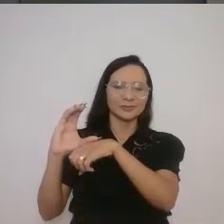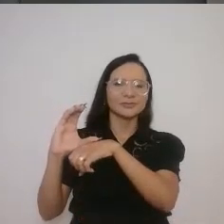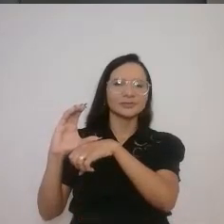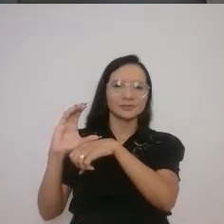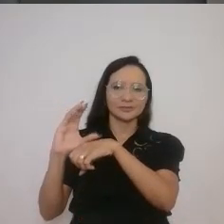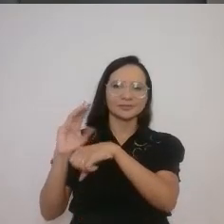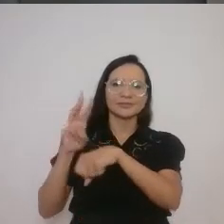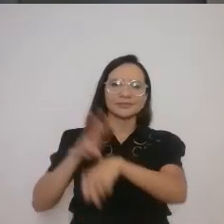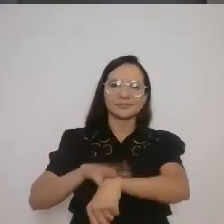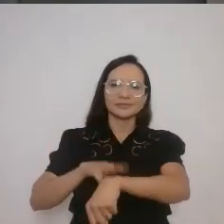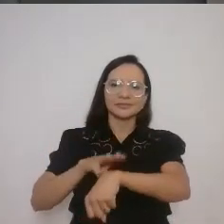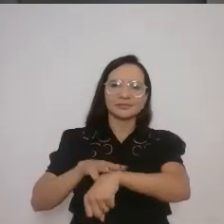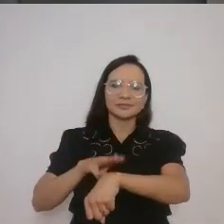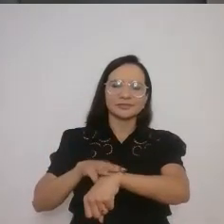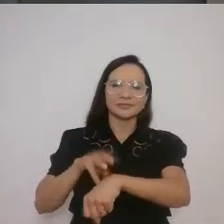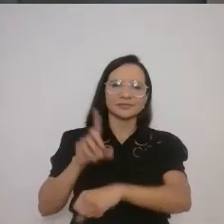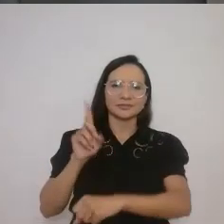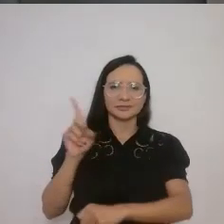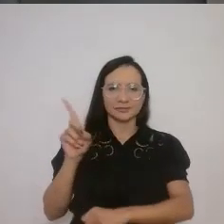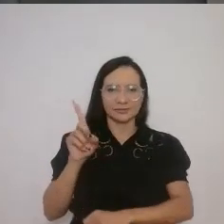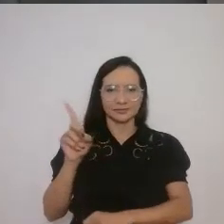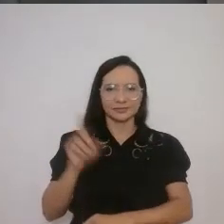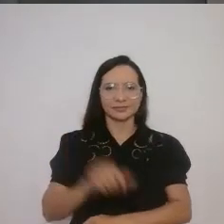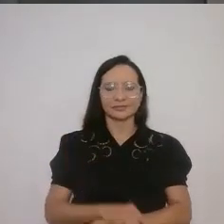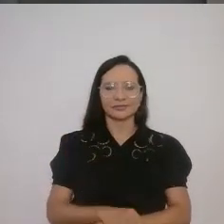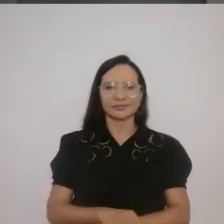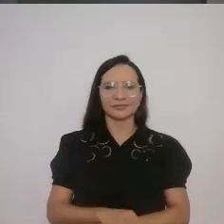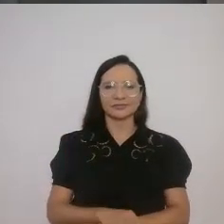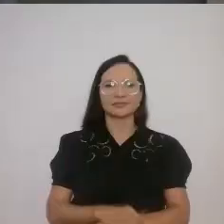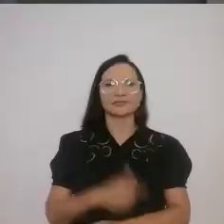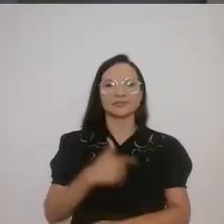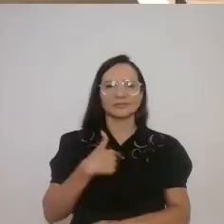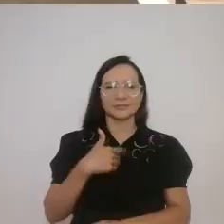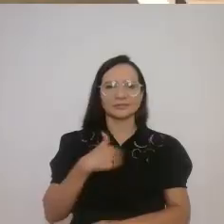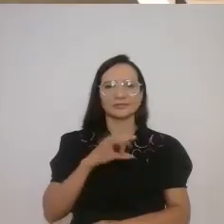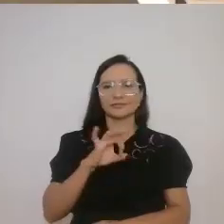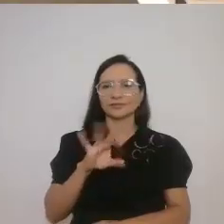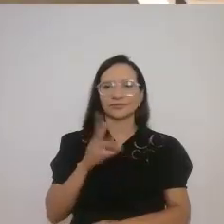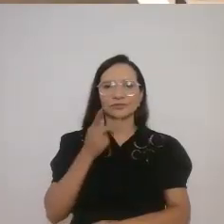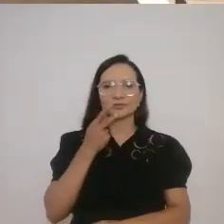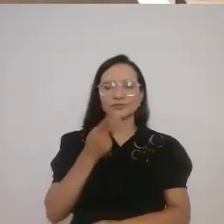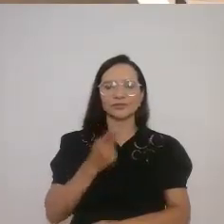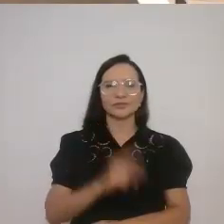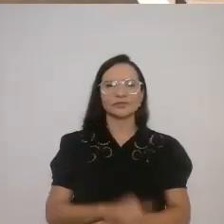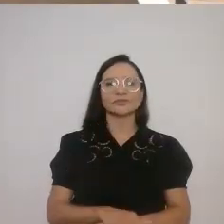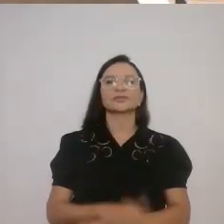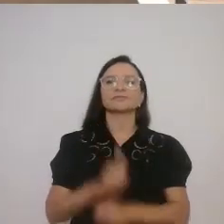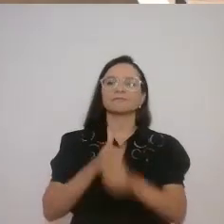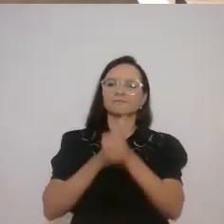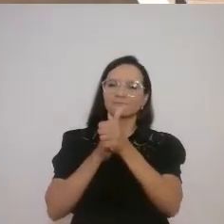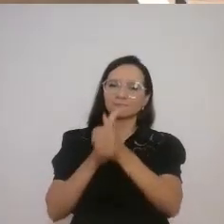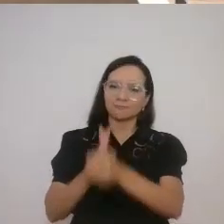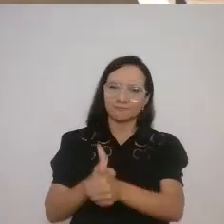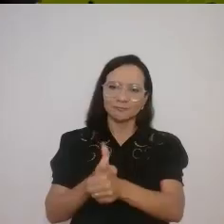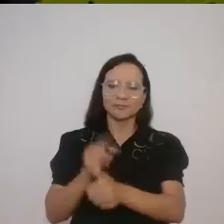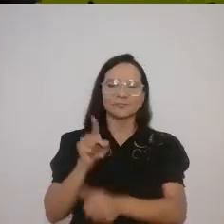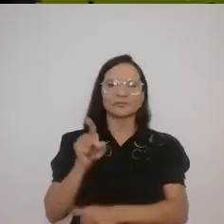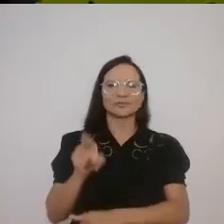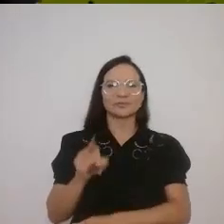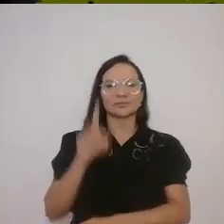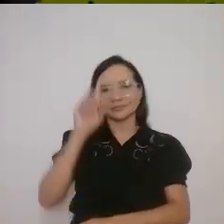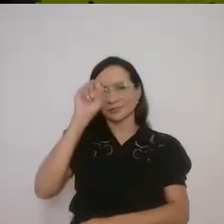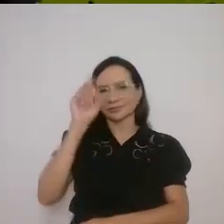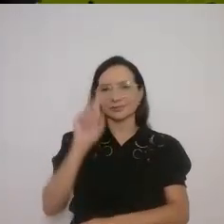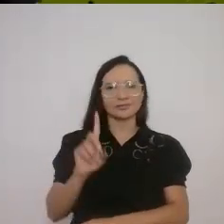Dalva Estela Nogueira Freire. É a minha proposição, senhor presidente. Acompanho, mas não fiz porque não sabia, não